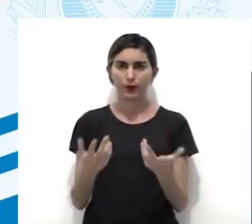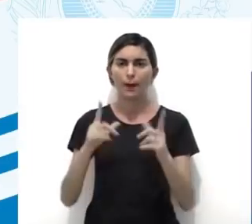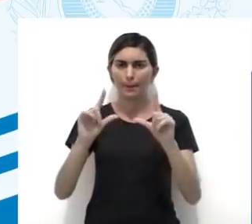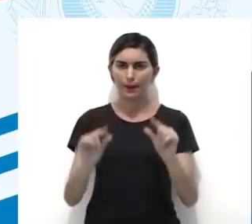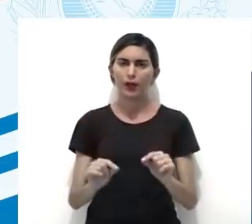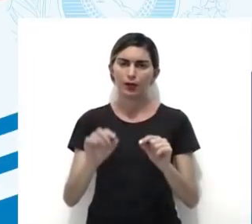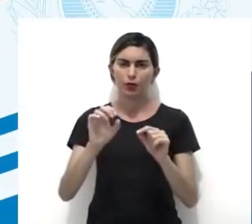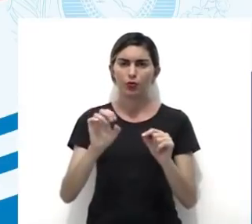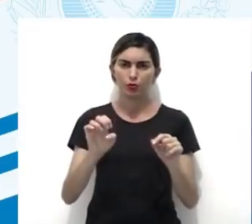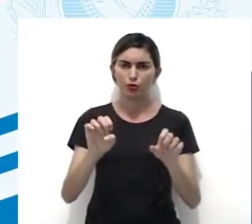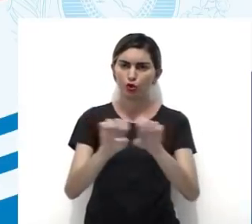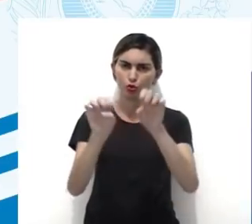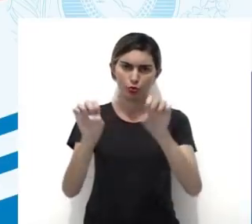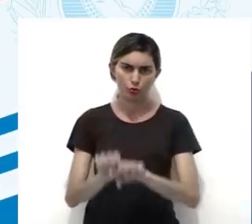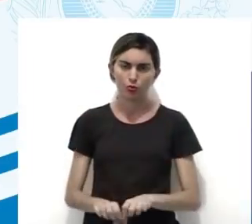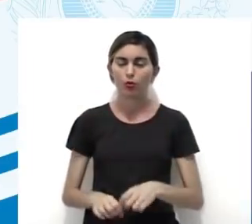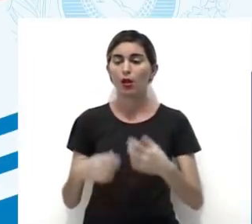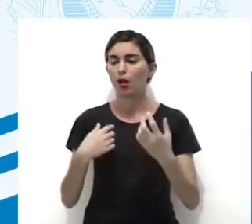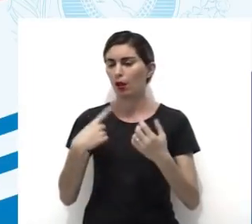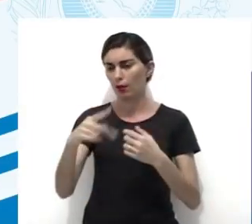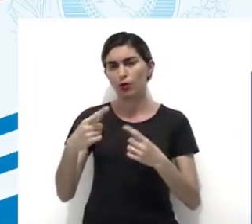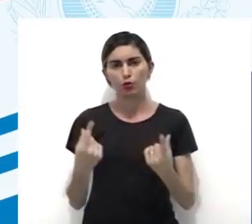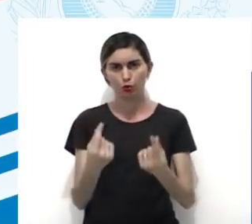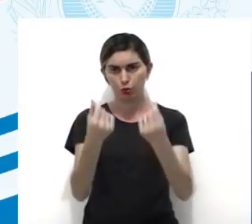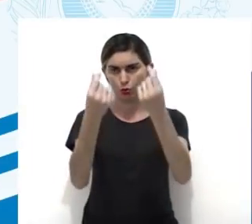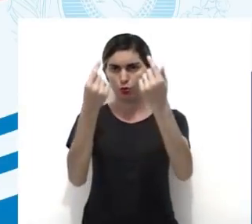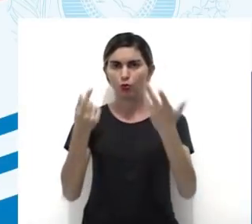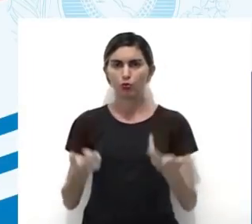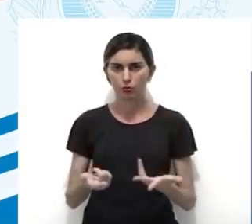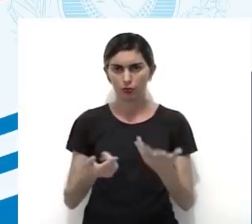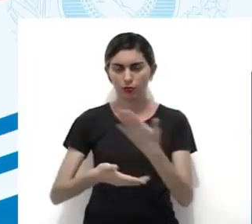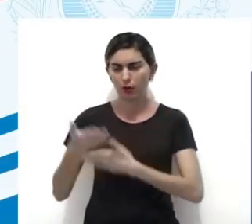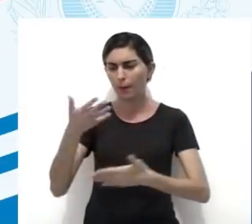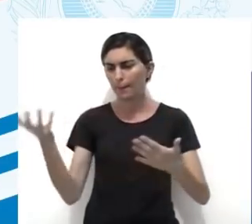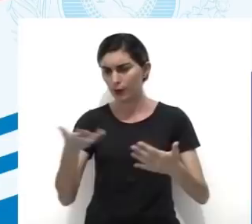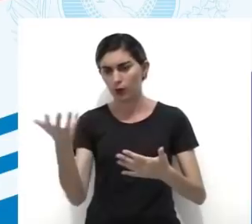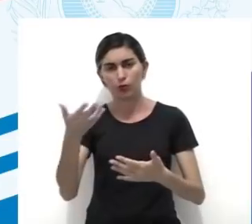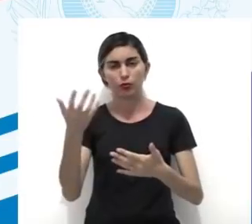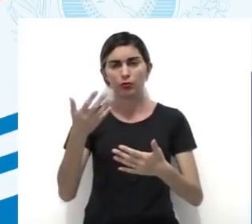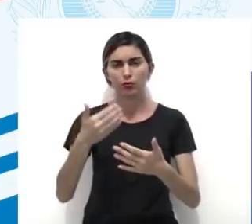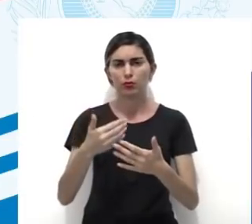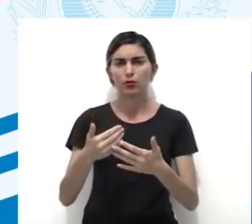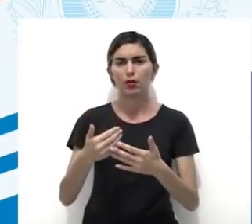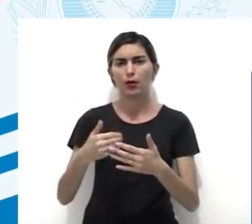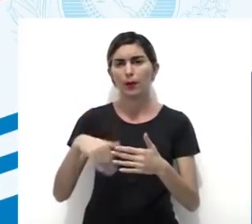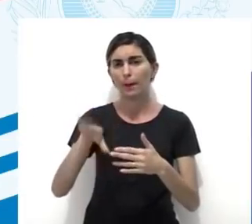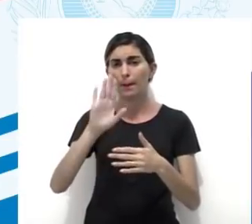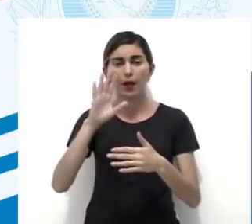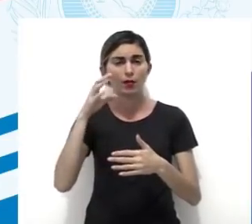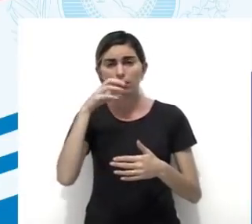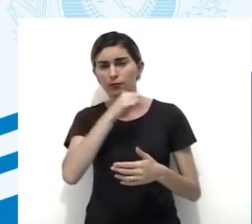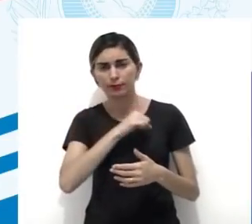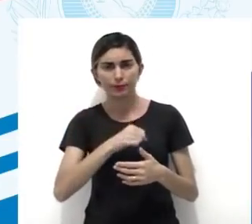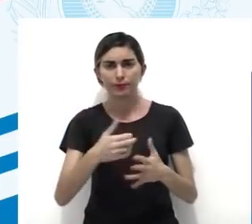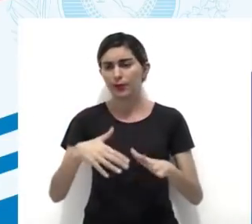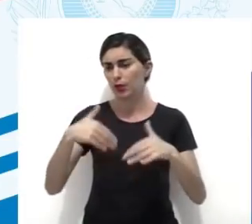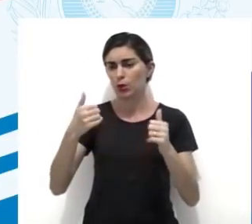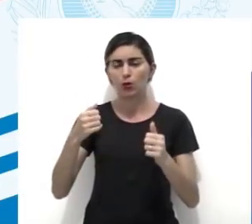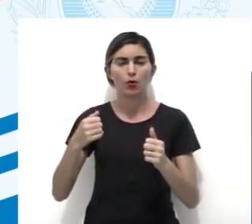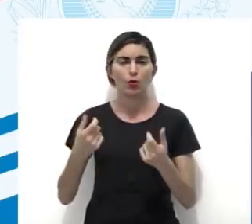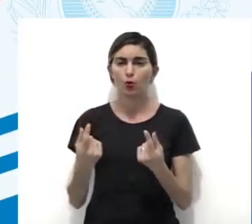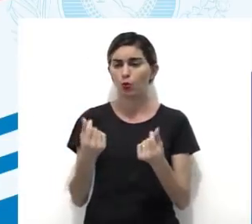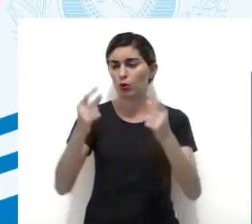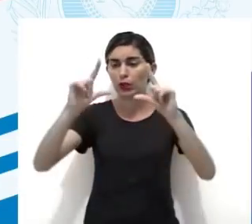menos infraestrutura, né, esses custos, a produção torna-se muito mais eficiente e esses